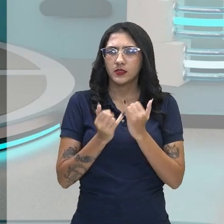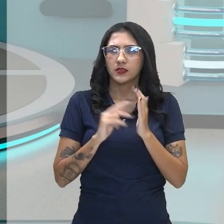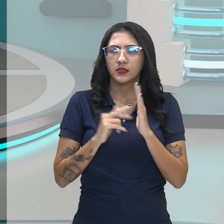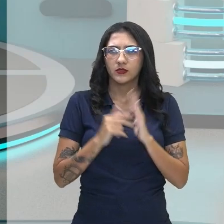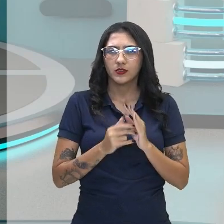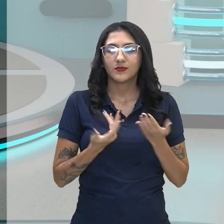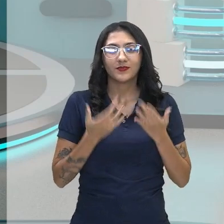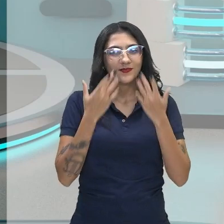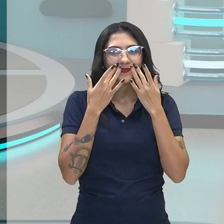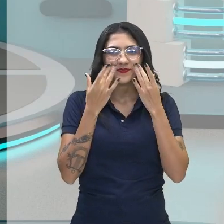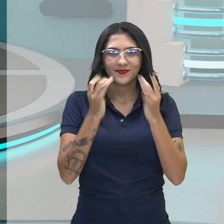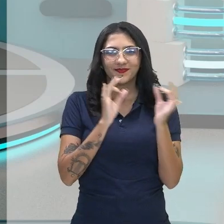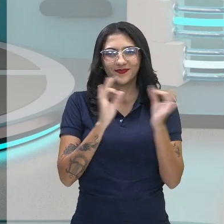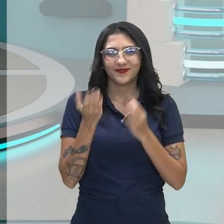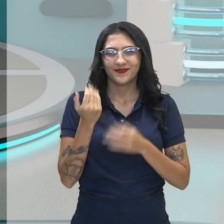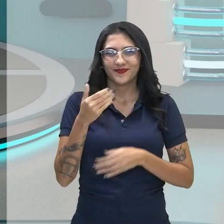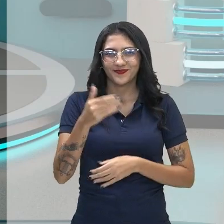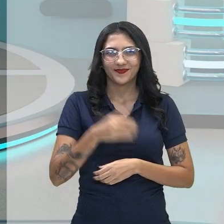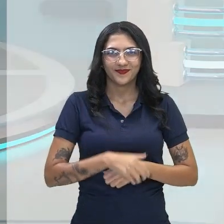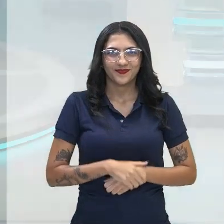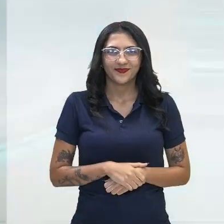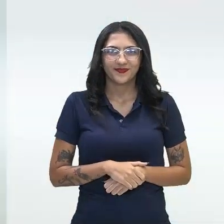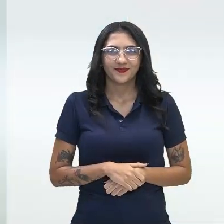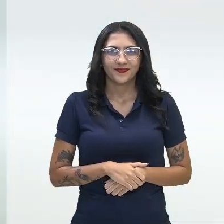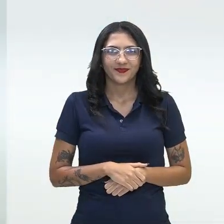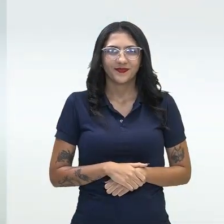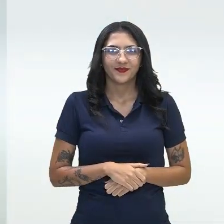fiquem bastante atentos e let's start!